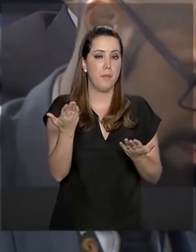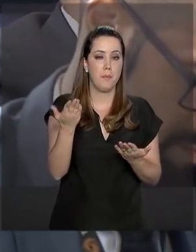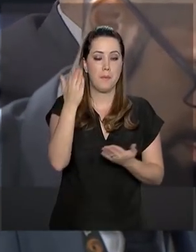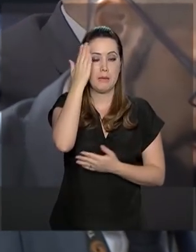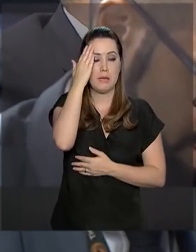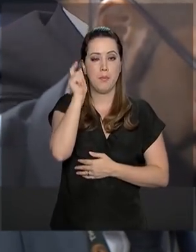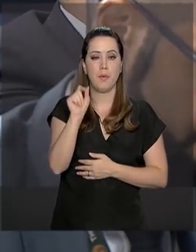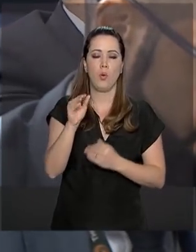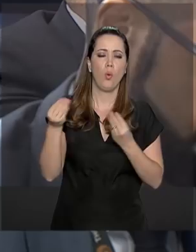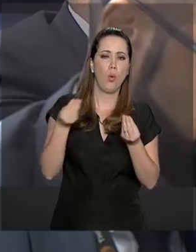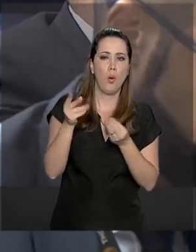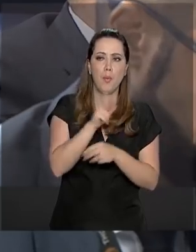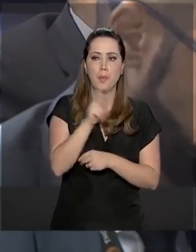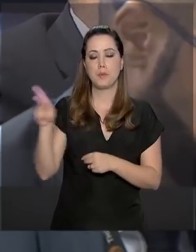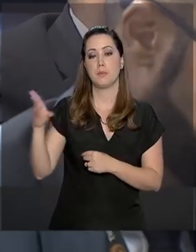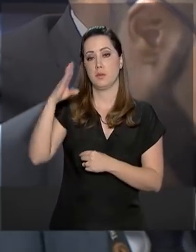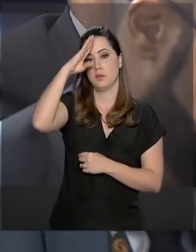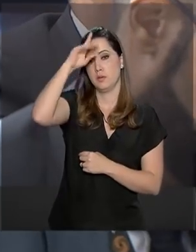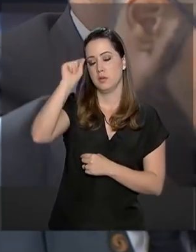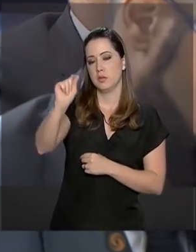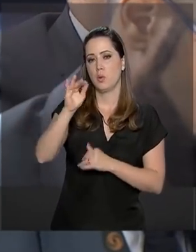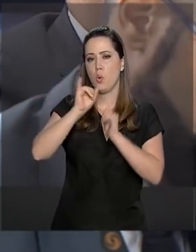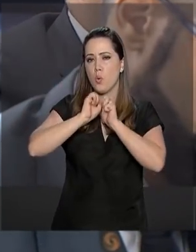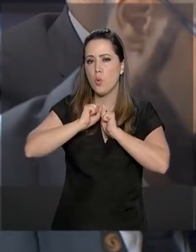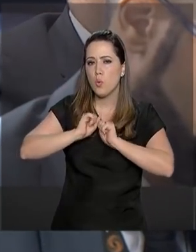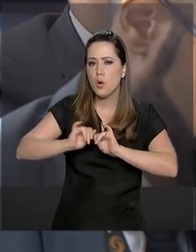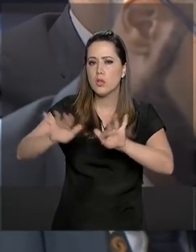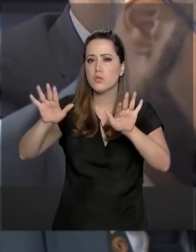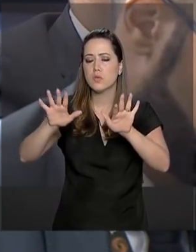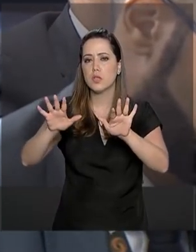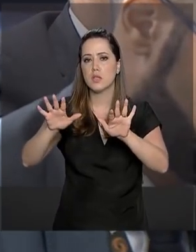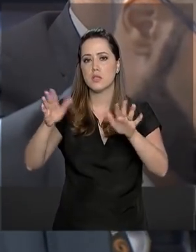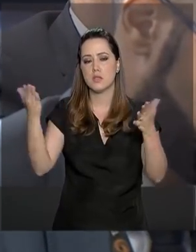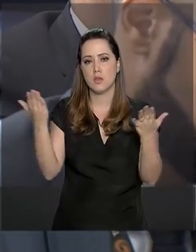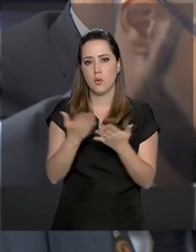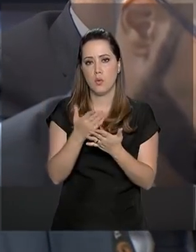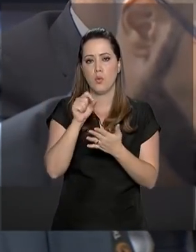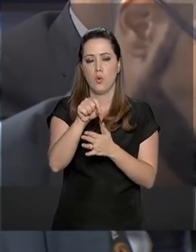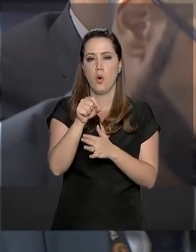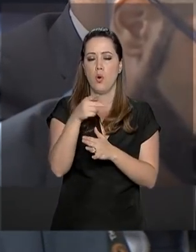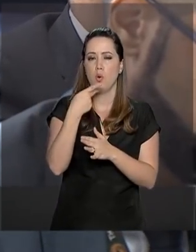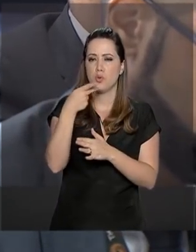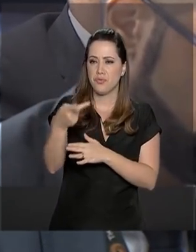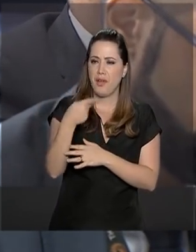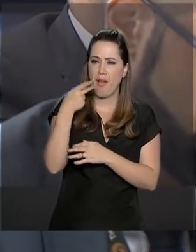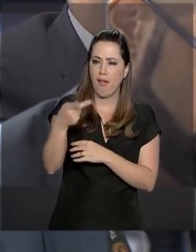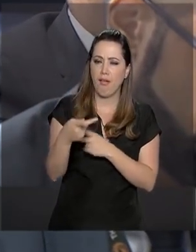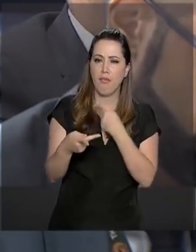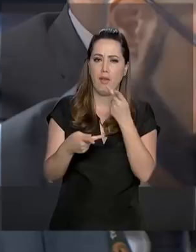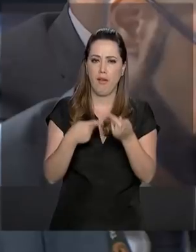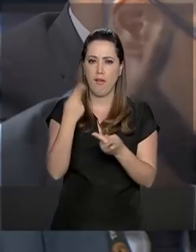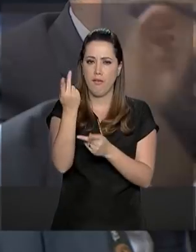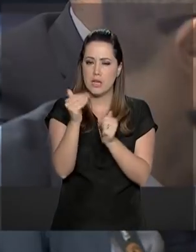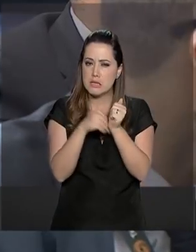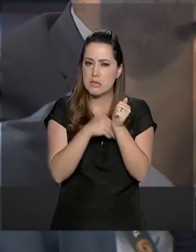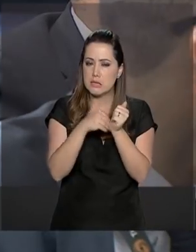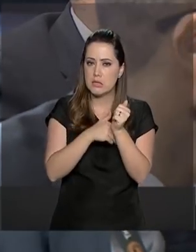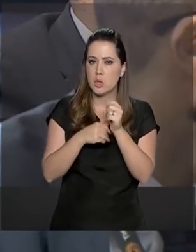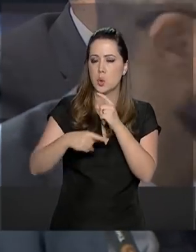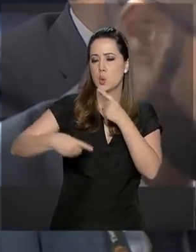do presidente da república com a divulgação desses áudios hoje referente a toda aquela discussão com o ex-ministro